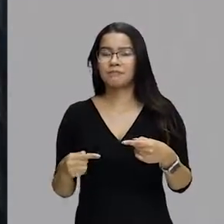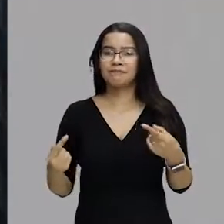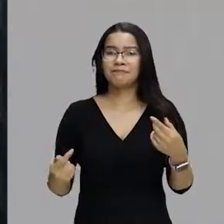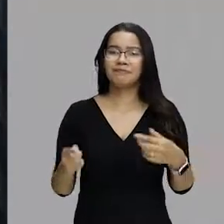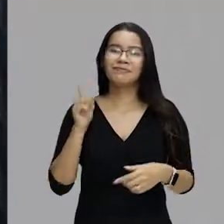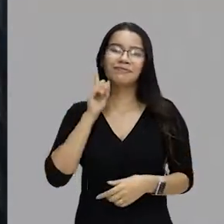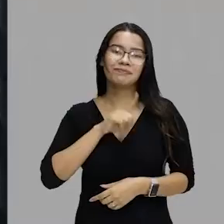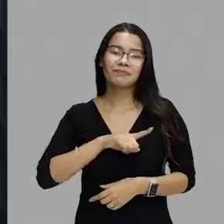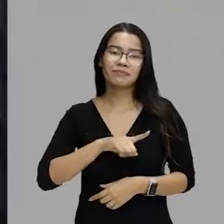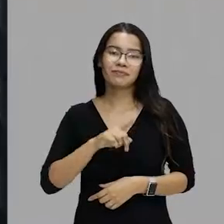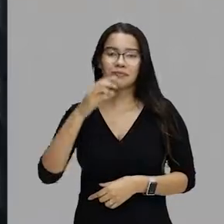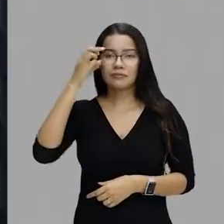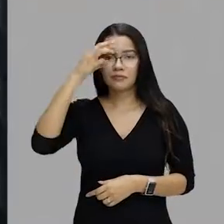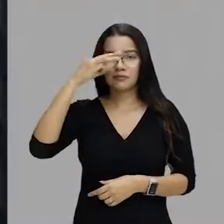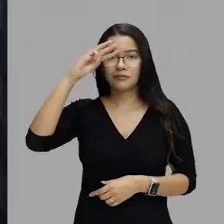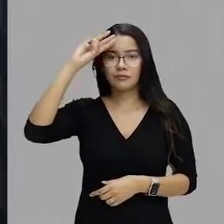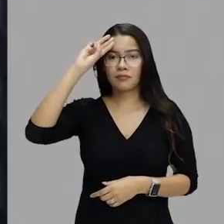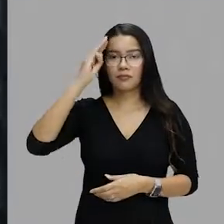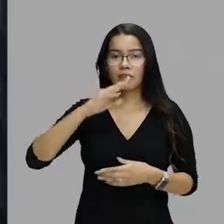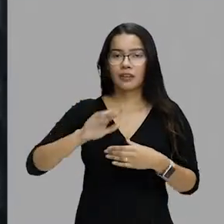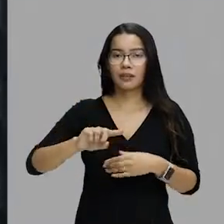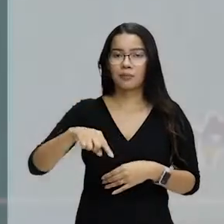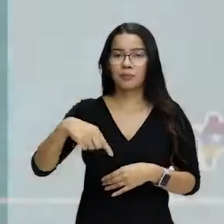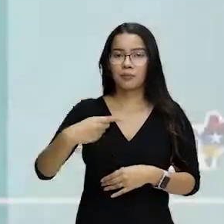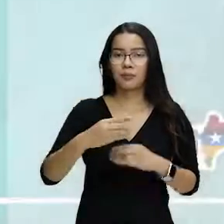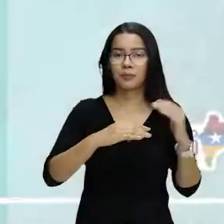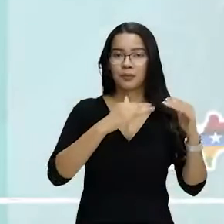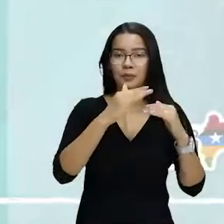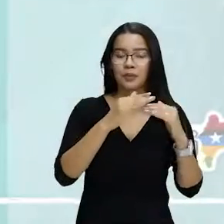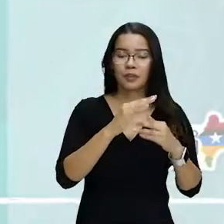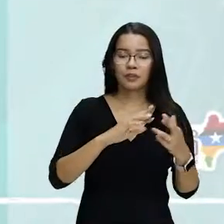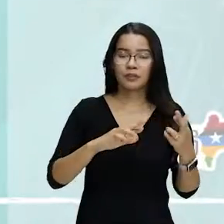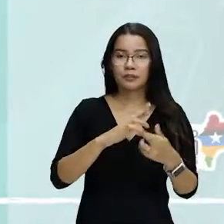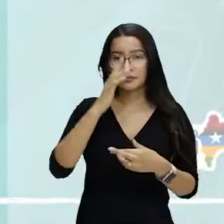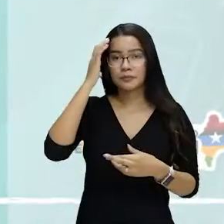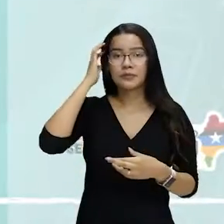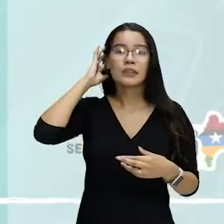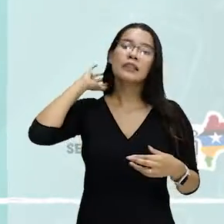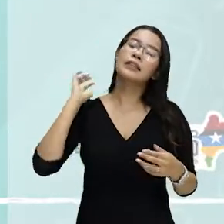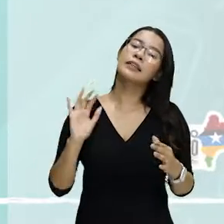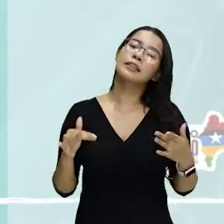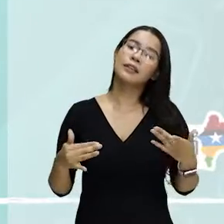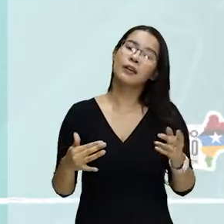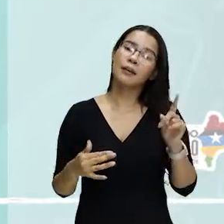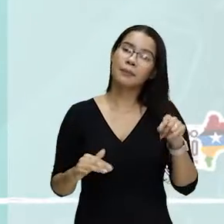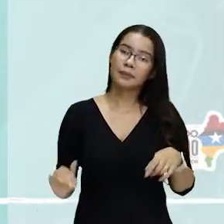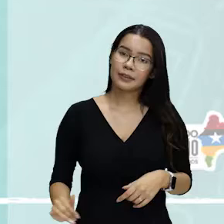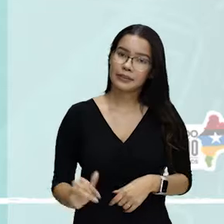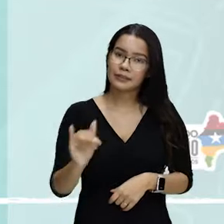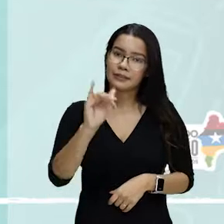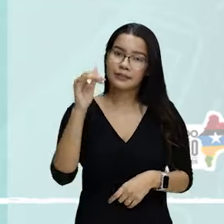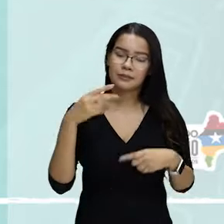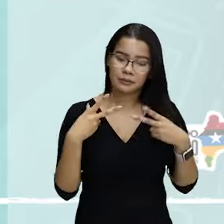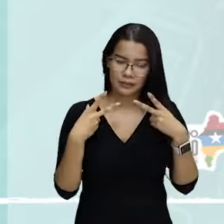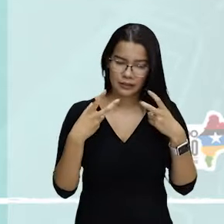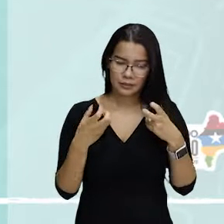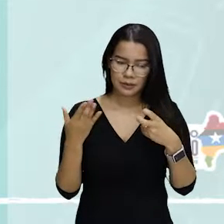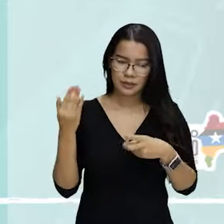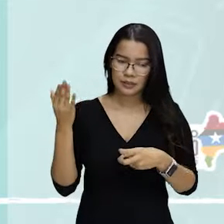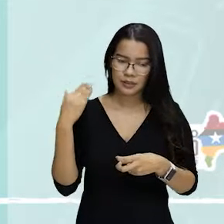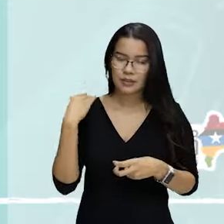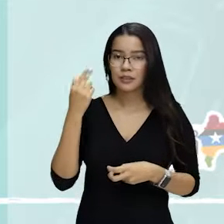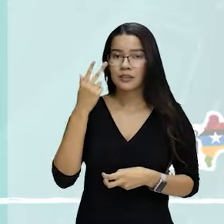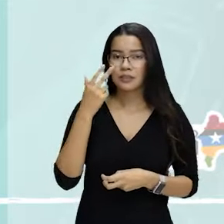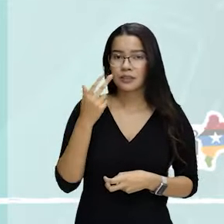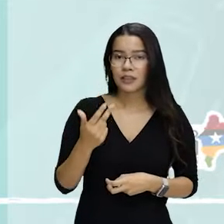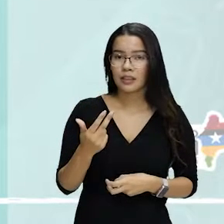lá? Olha só, a Revolução Cubana. É preciso observar, dentro desses antecedentes históricos, antes mesmo até